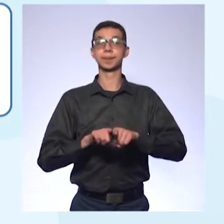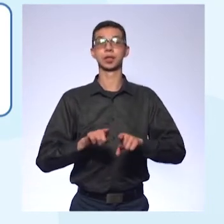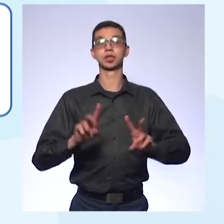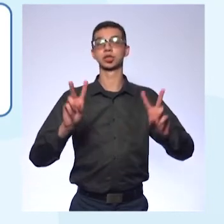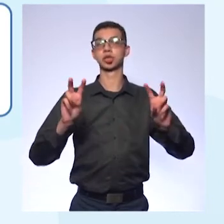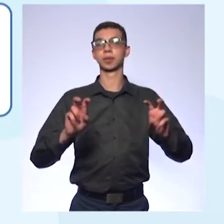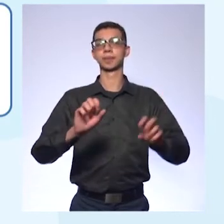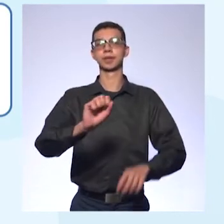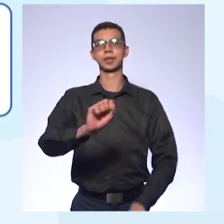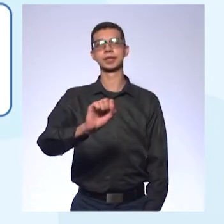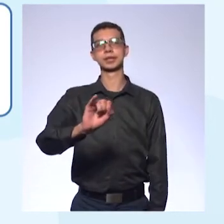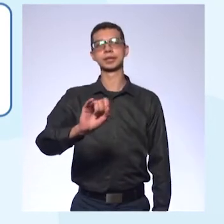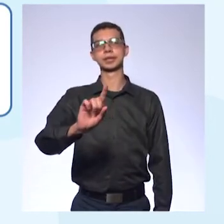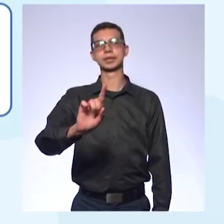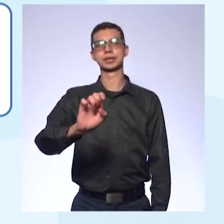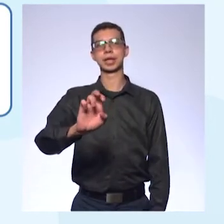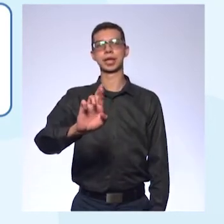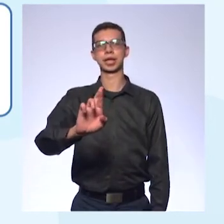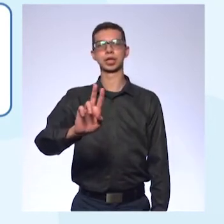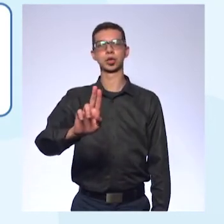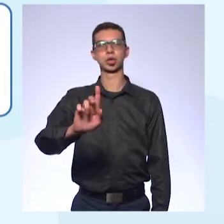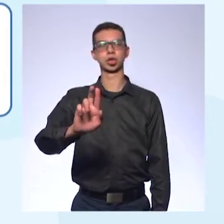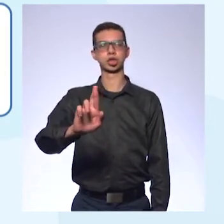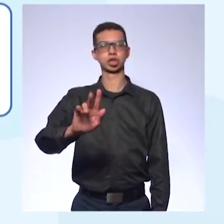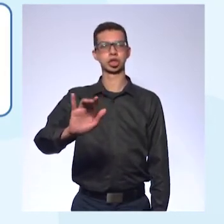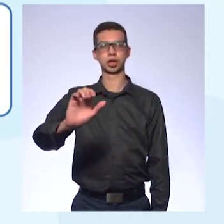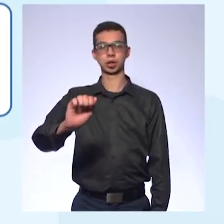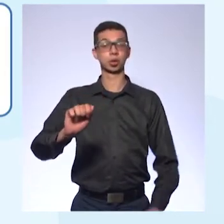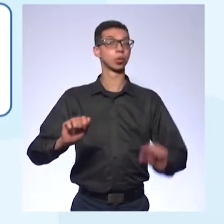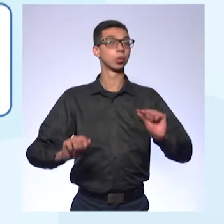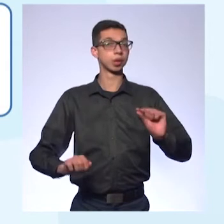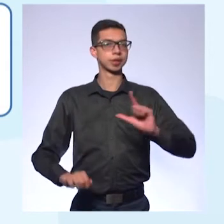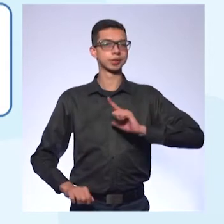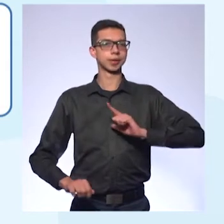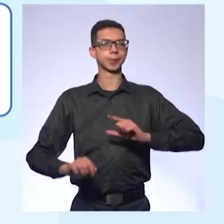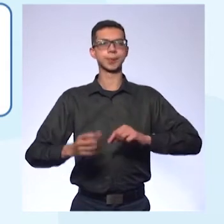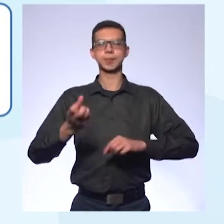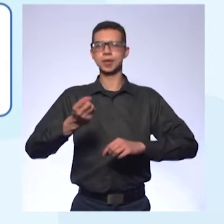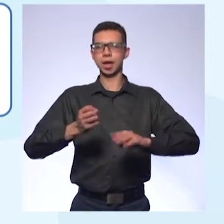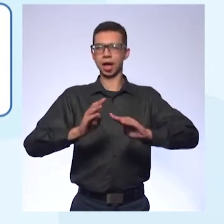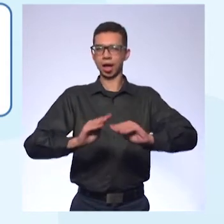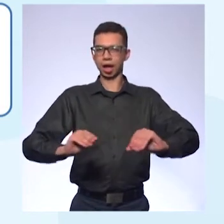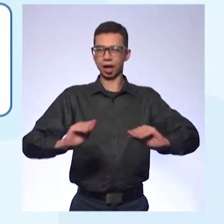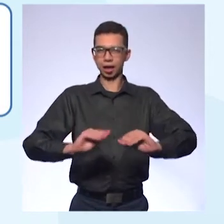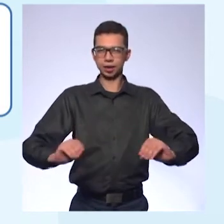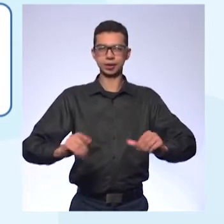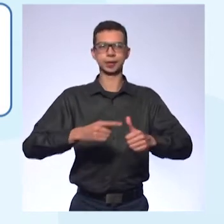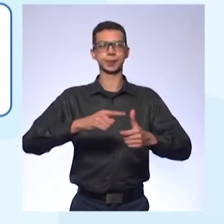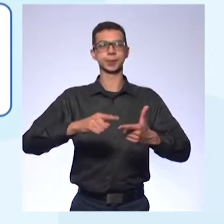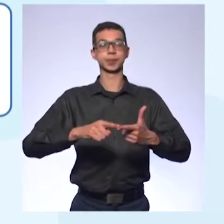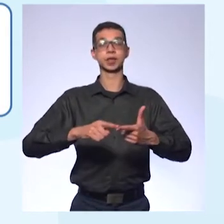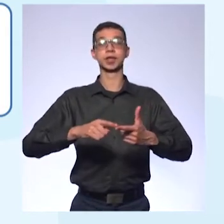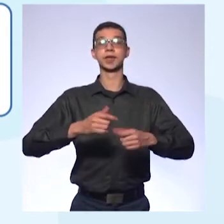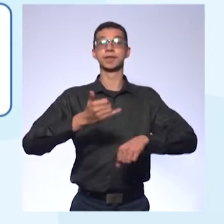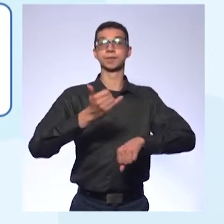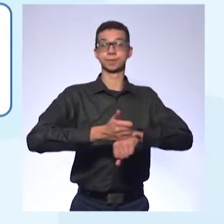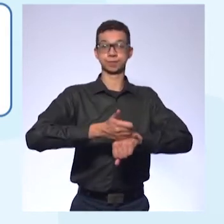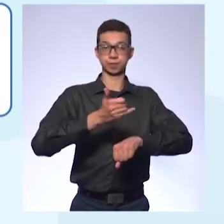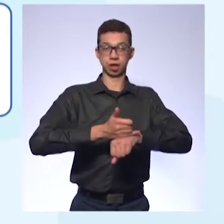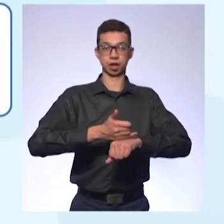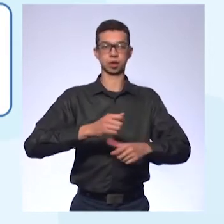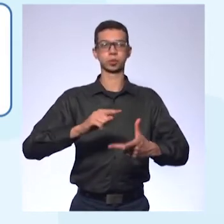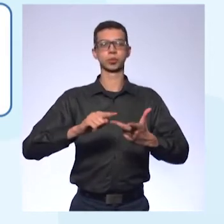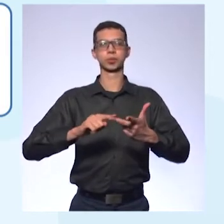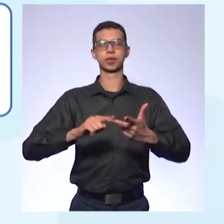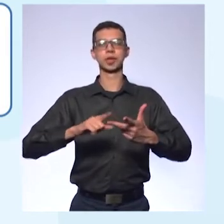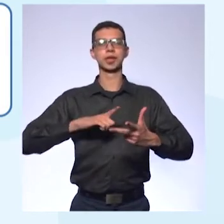siderúrgica, a presença de areia, ferro, argila, né? São alguns exemplos, né? Se vocês fizerem uma pesquisa um pouco mais